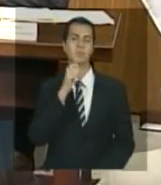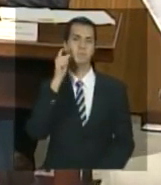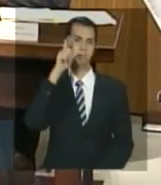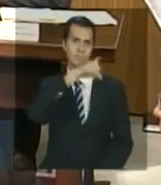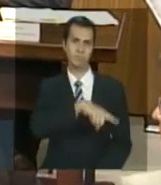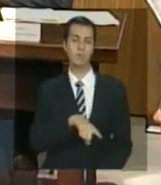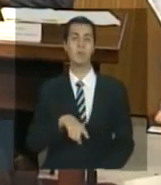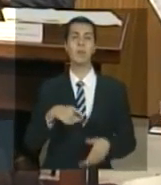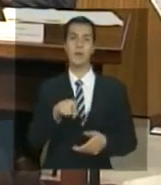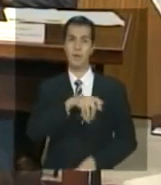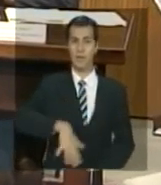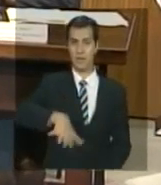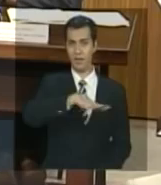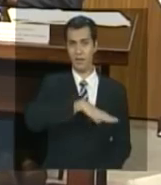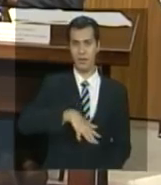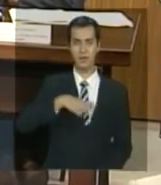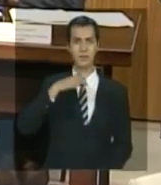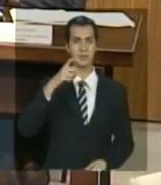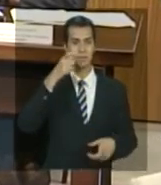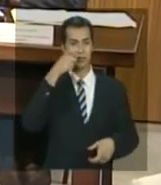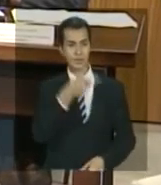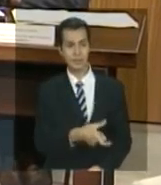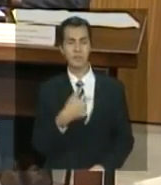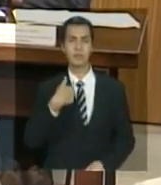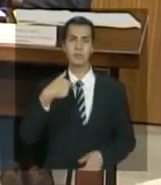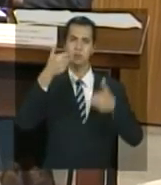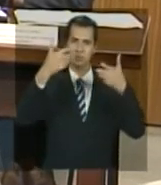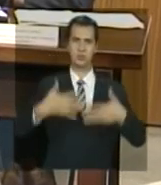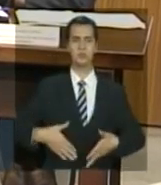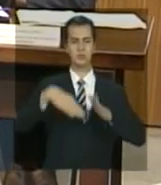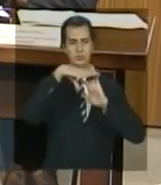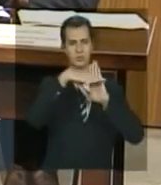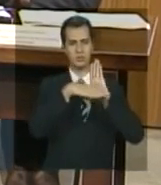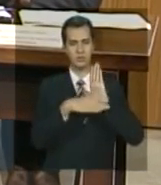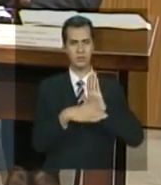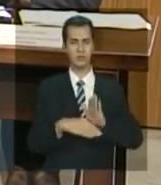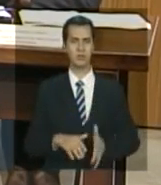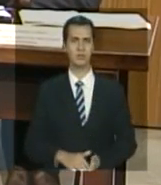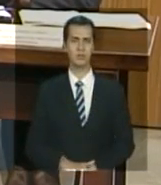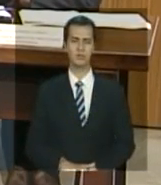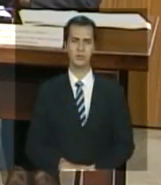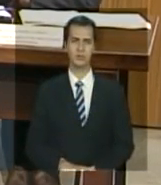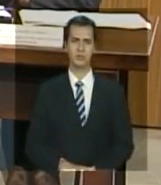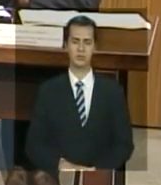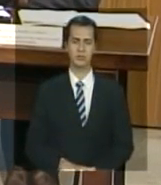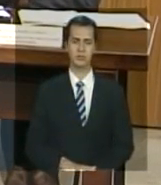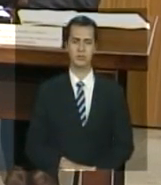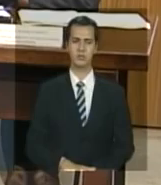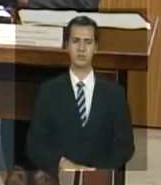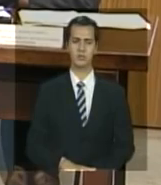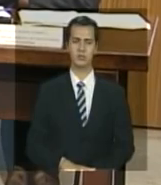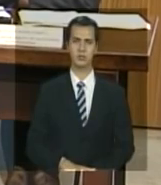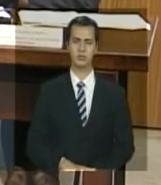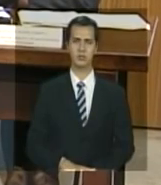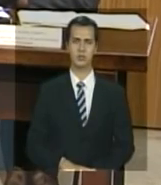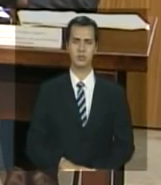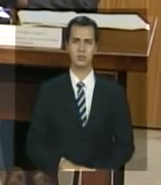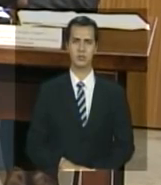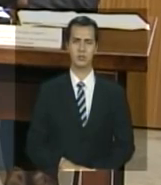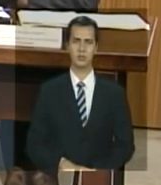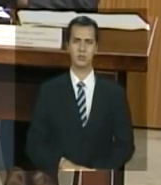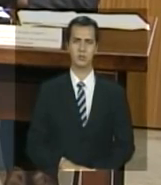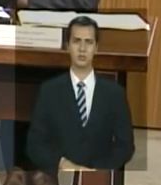interesse são essas a que acabo de me referir, de maior interesse. Pois não? Sim, Iana